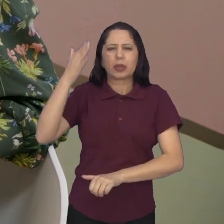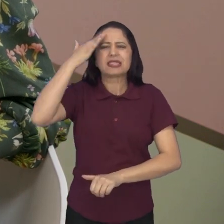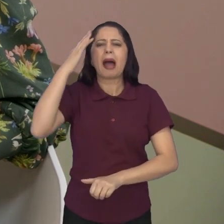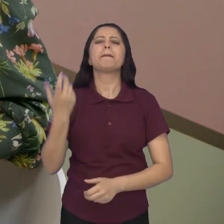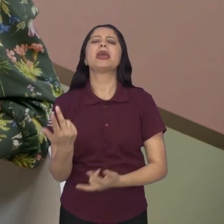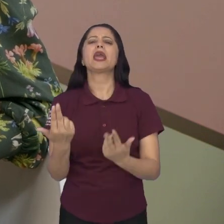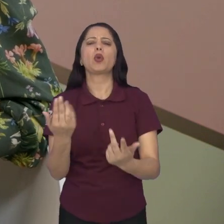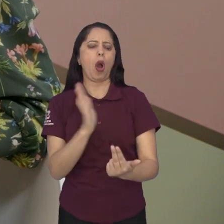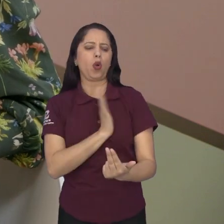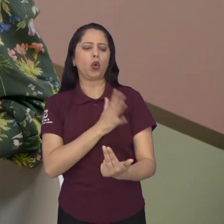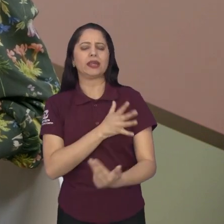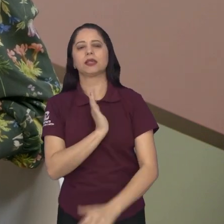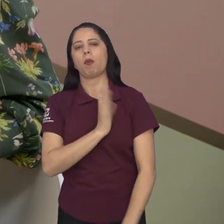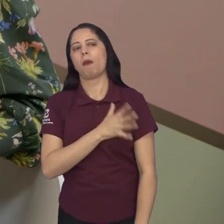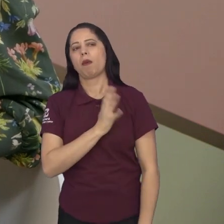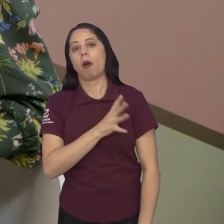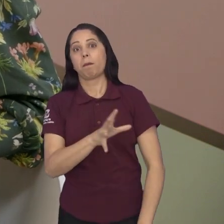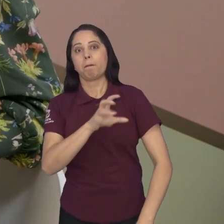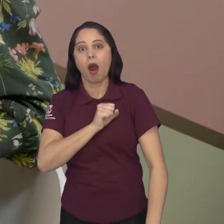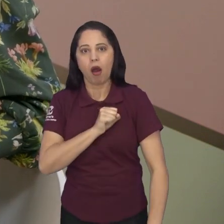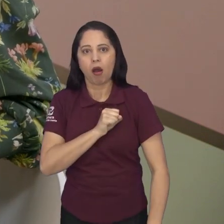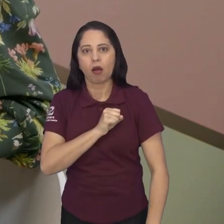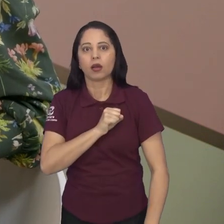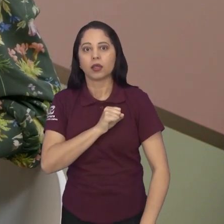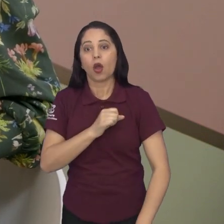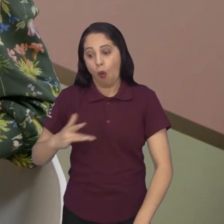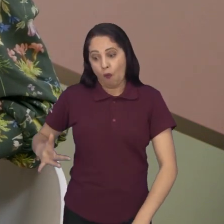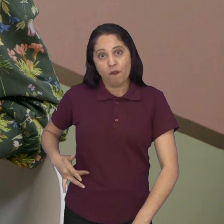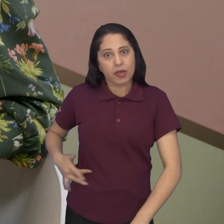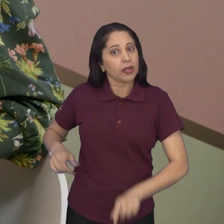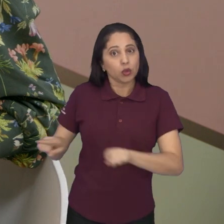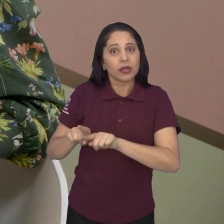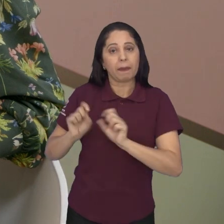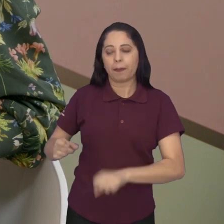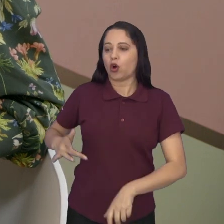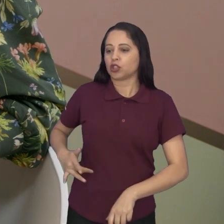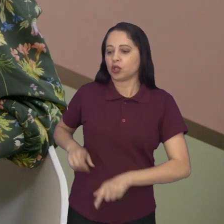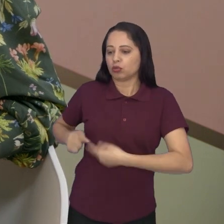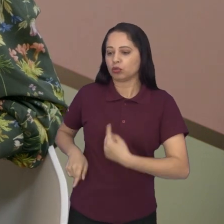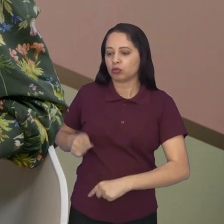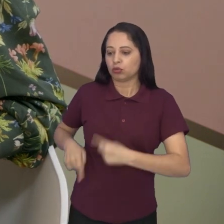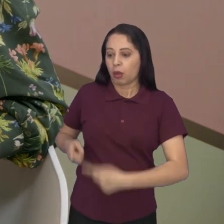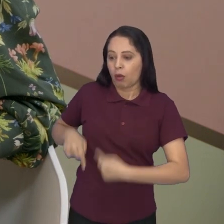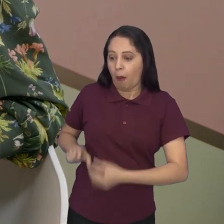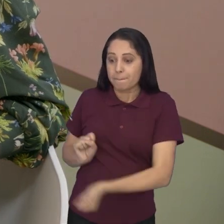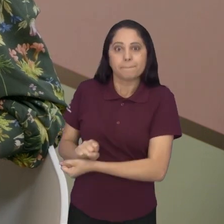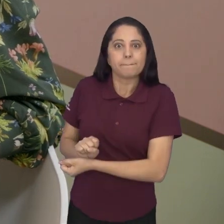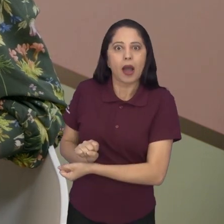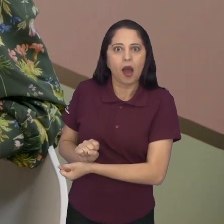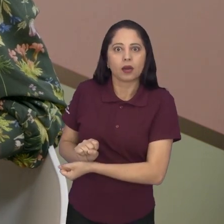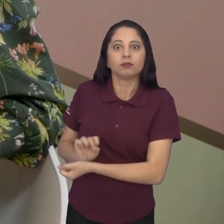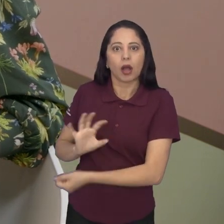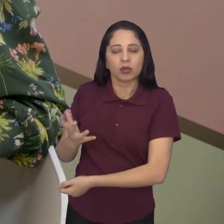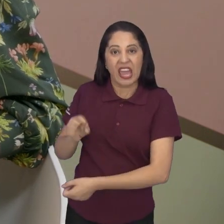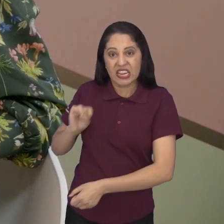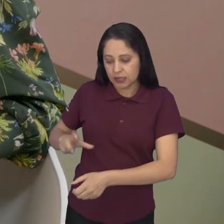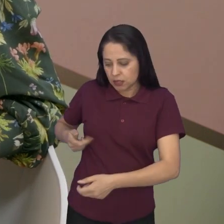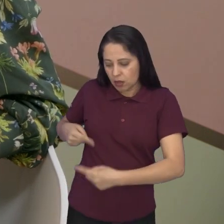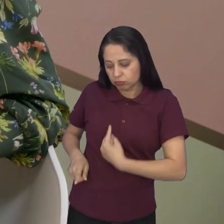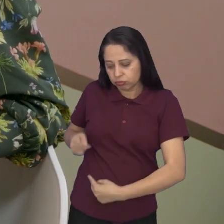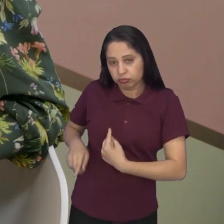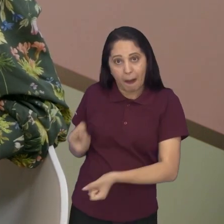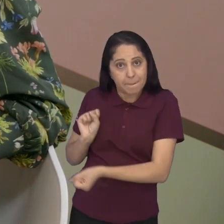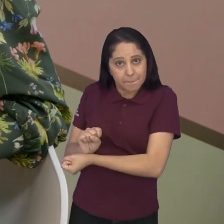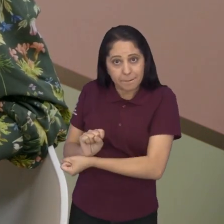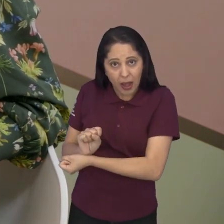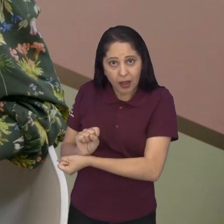infarto do coração fulminante? Sim. O fígado também faz o infarto fulminante dele. E aí quando o fígado perde completamente sua funcionalidade, para